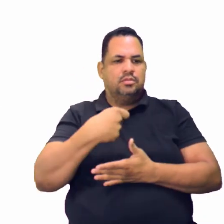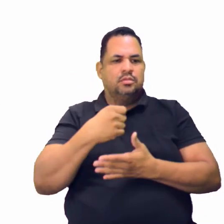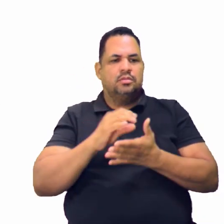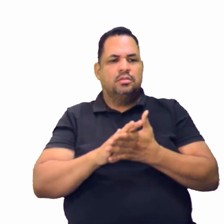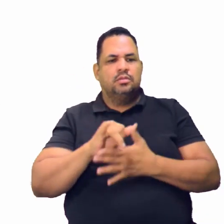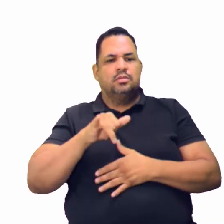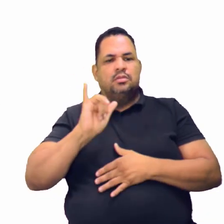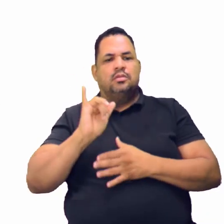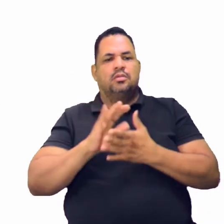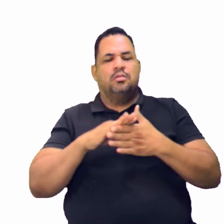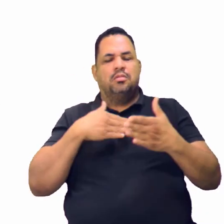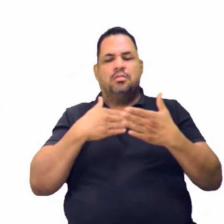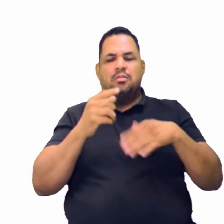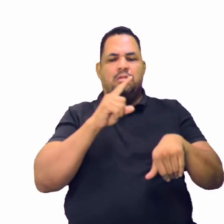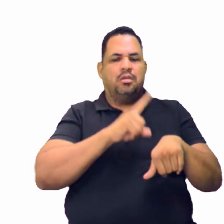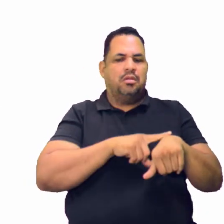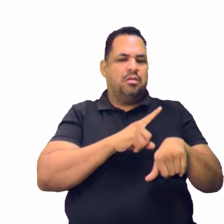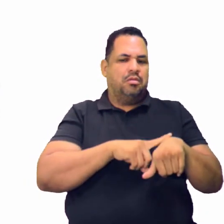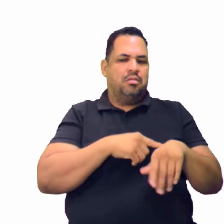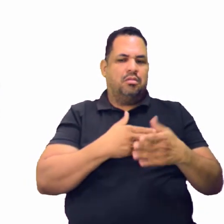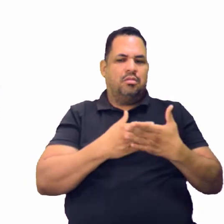lugar ou tal hora.